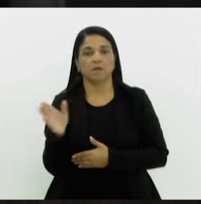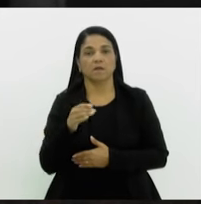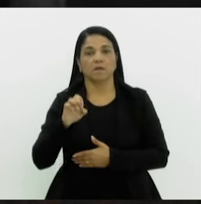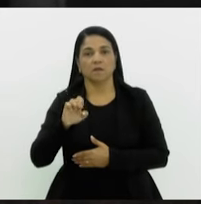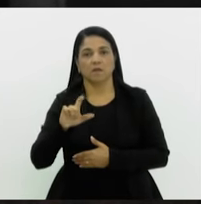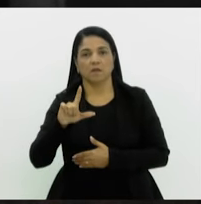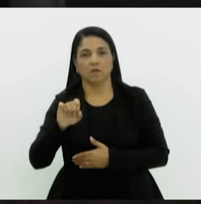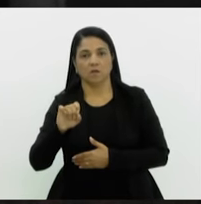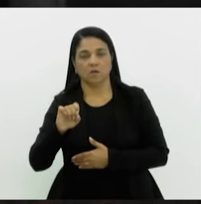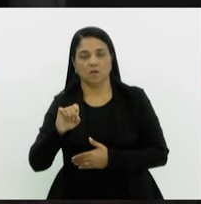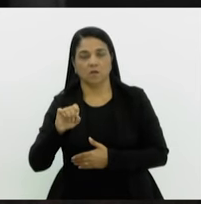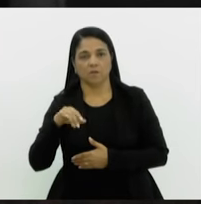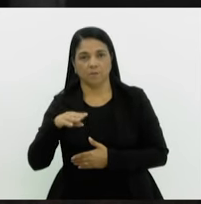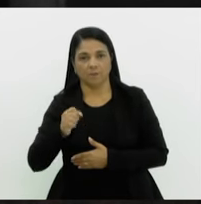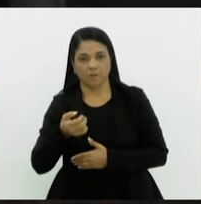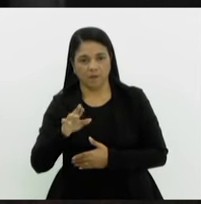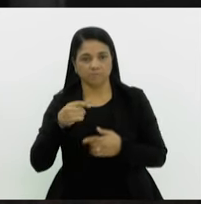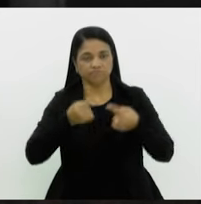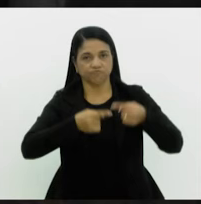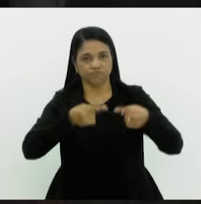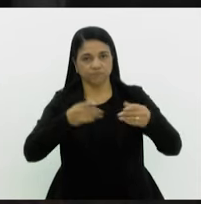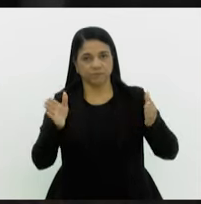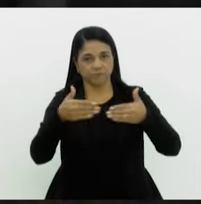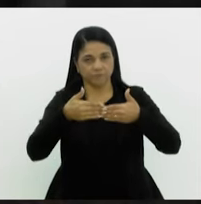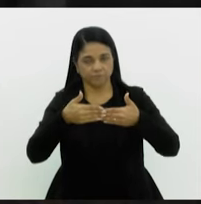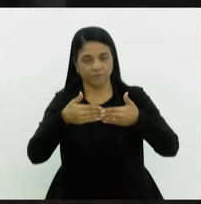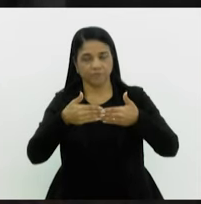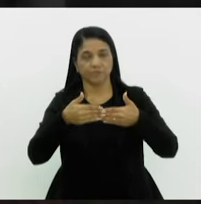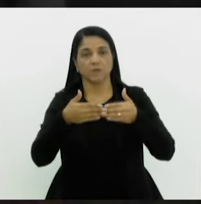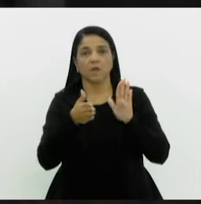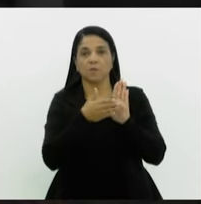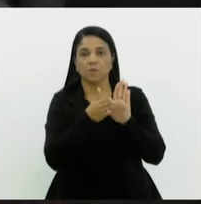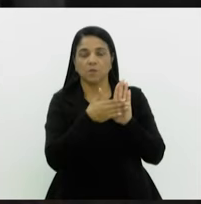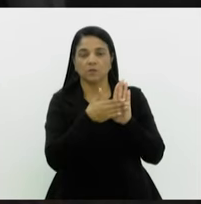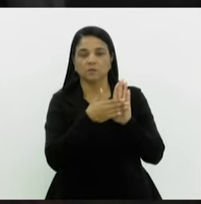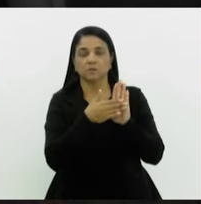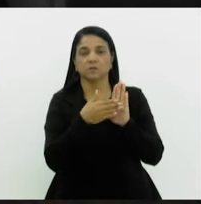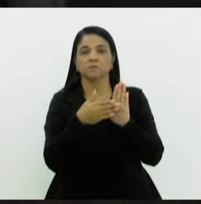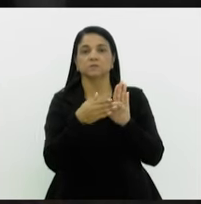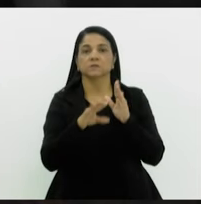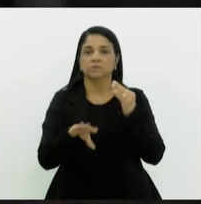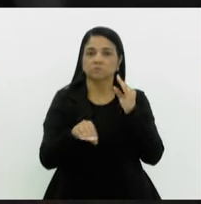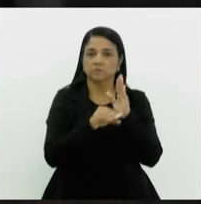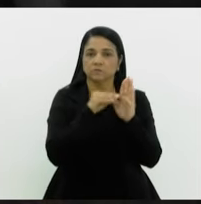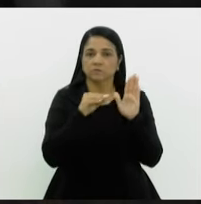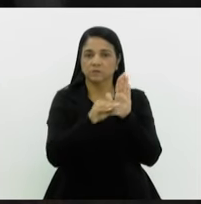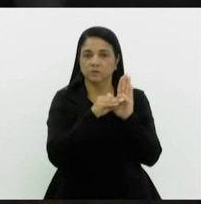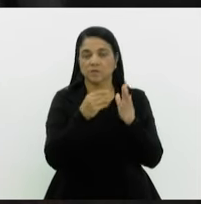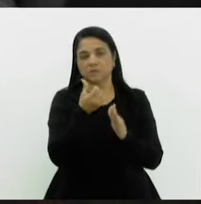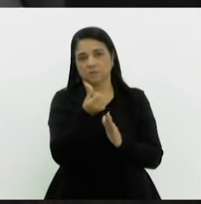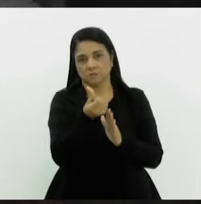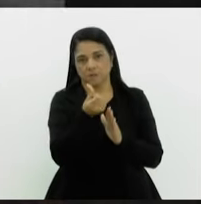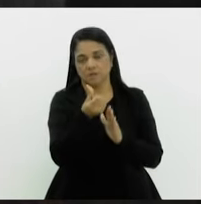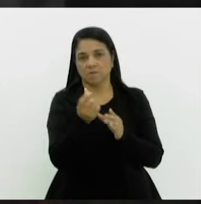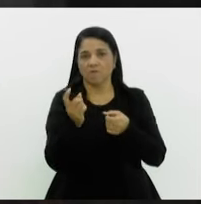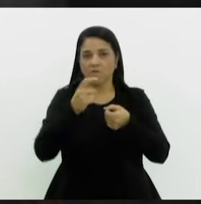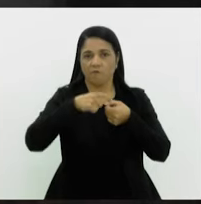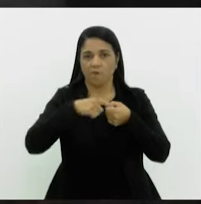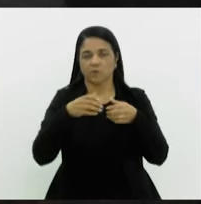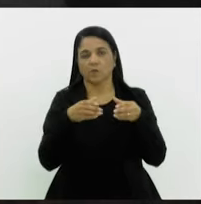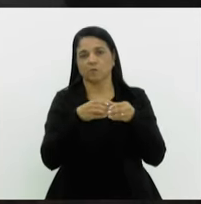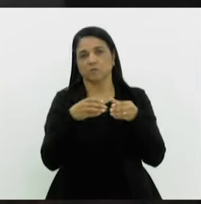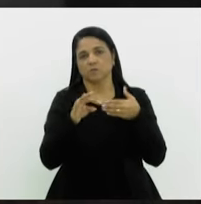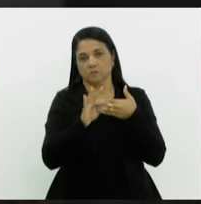discussão. Não havendo quem queira discutir, encerrada a discussão, a presente proposta recebeu 6 emendas e retorna às